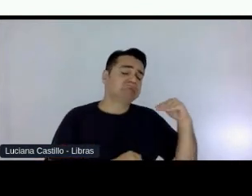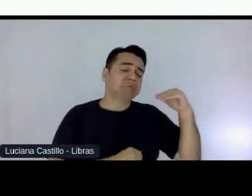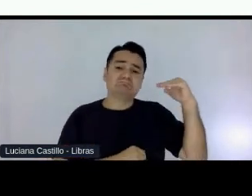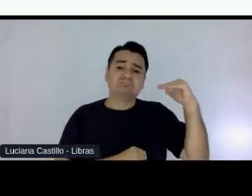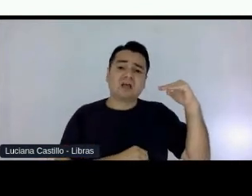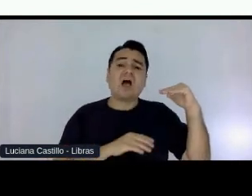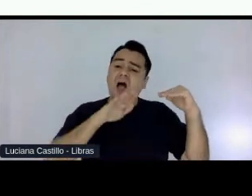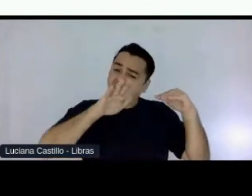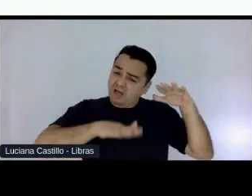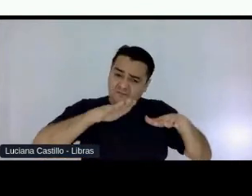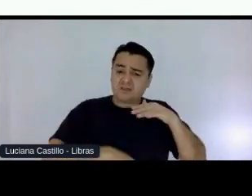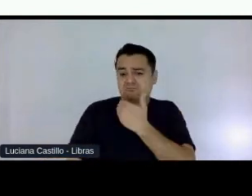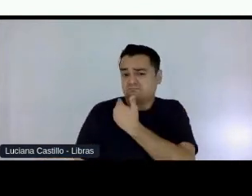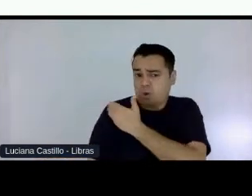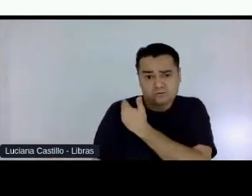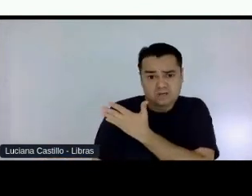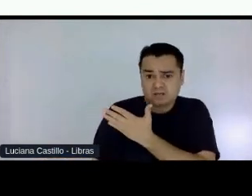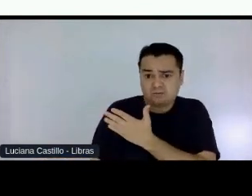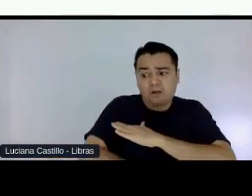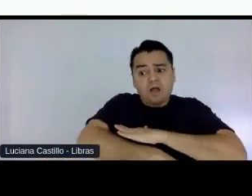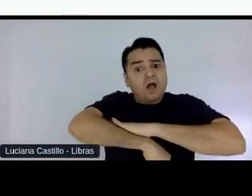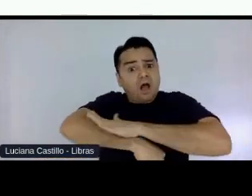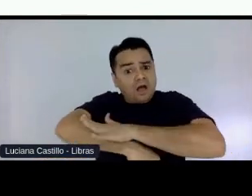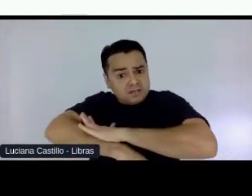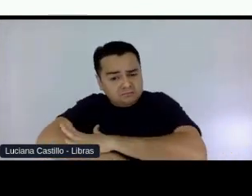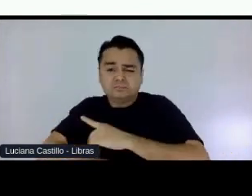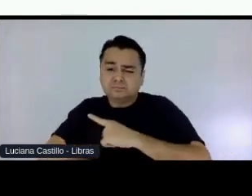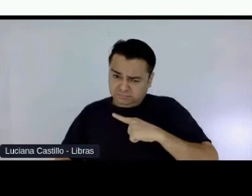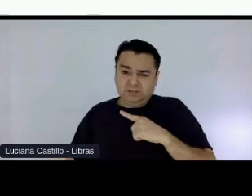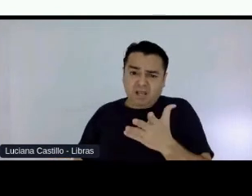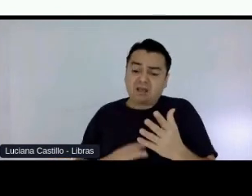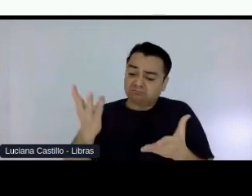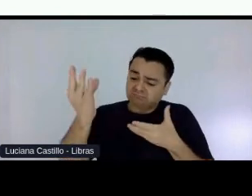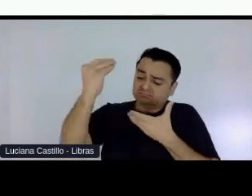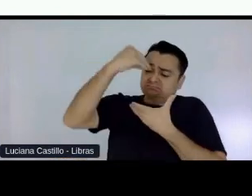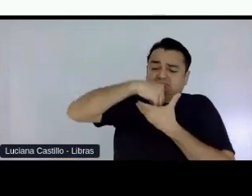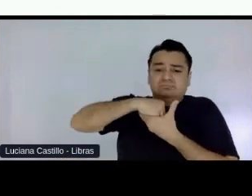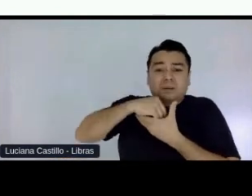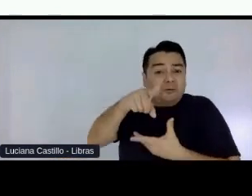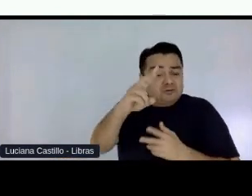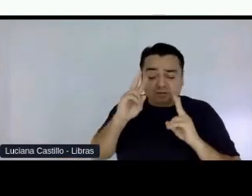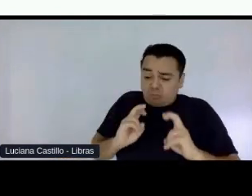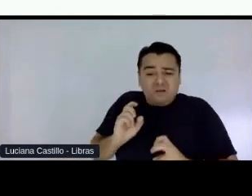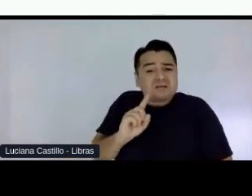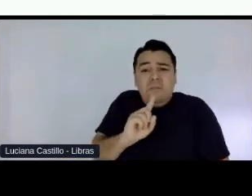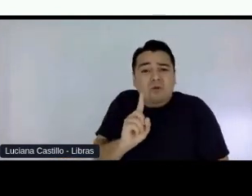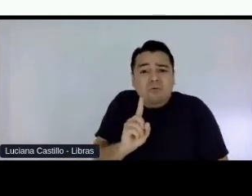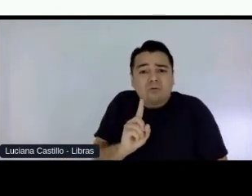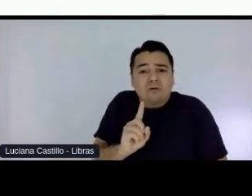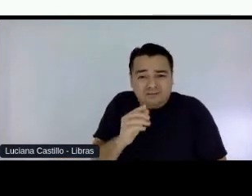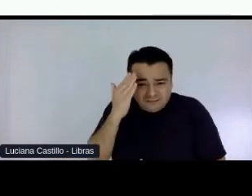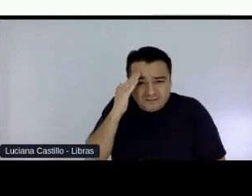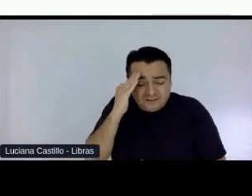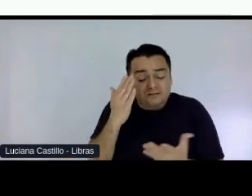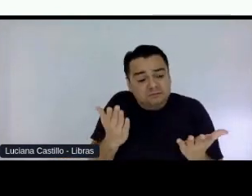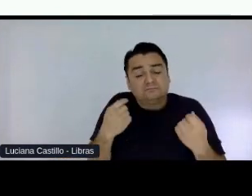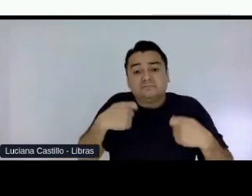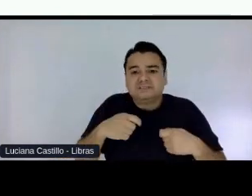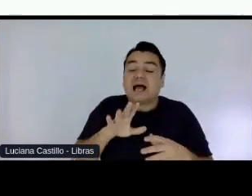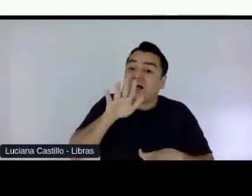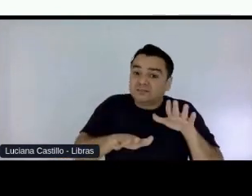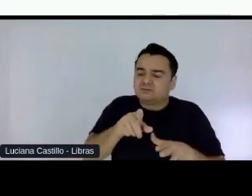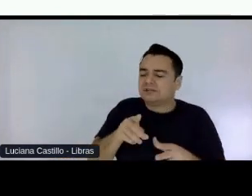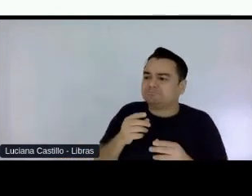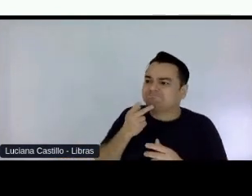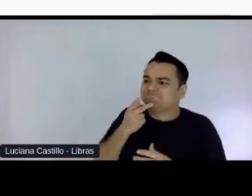ações que elas são inconscientes, mas aí você começa a pensar, nossa, falei isso errado,